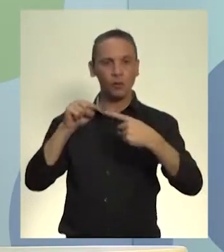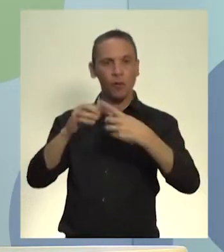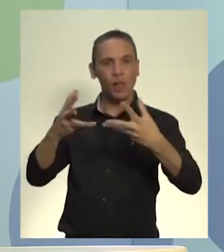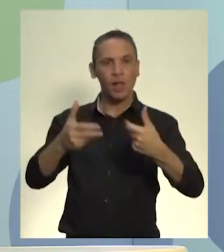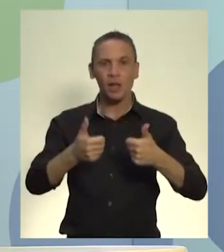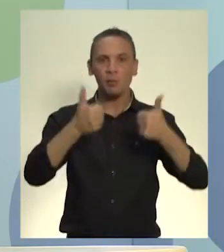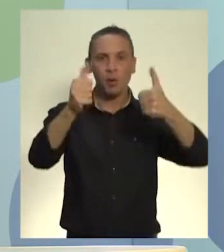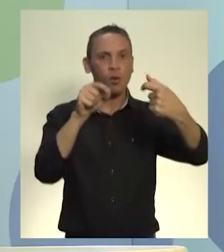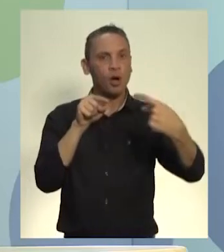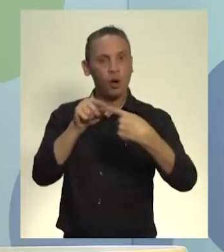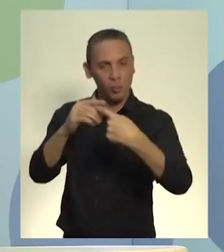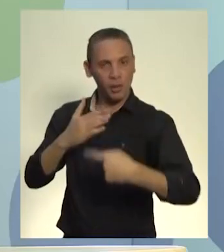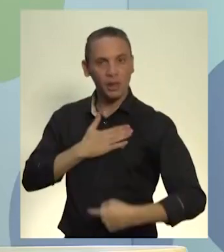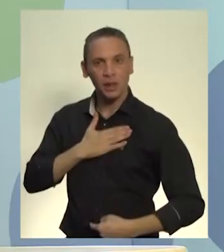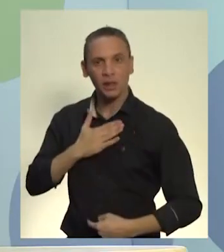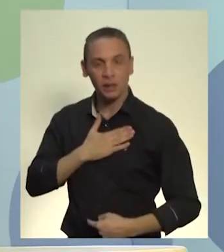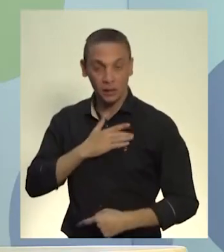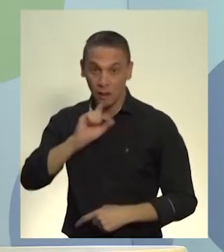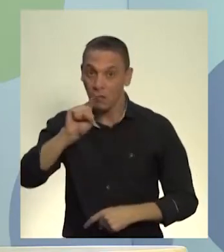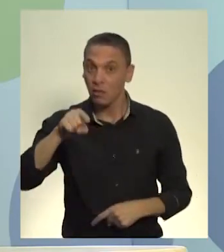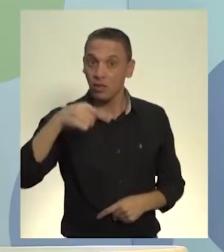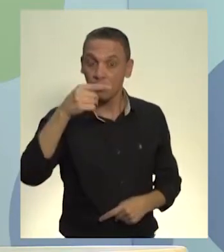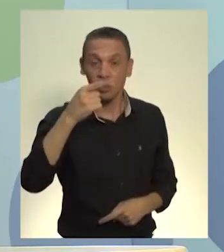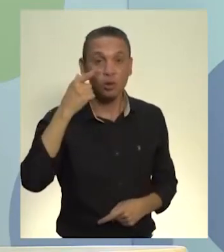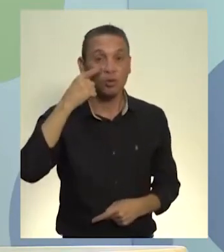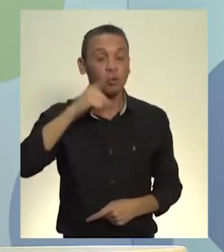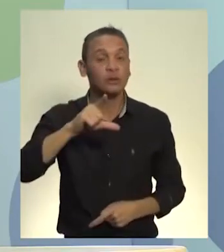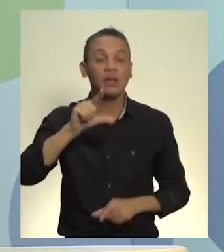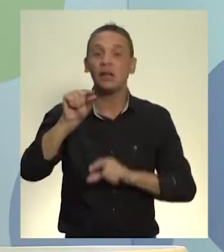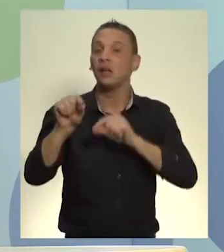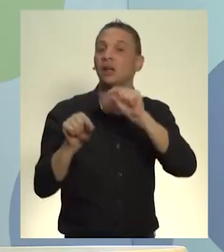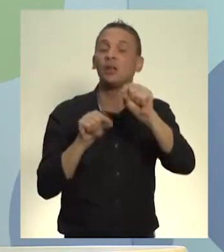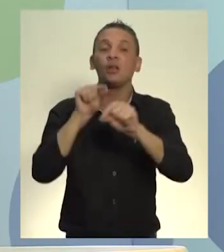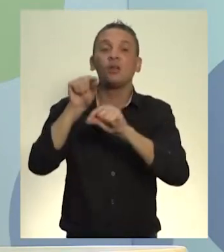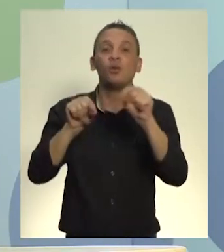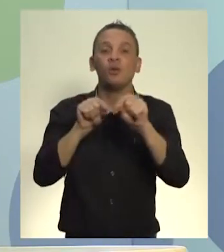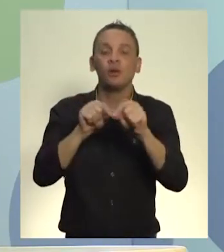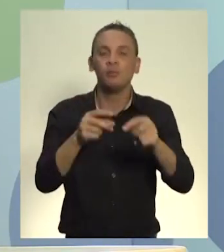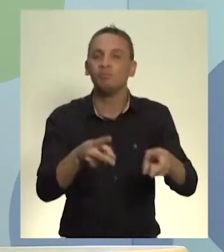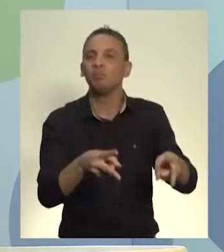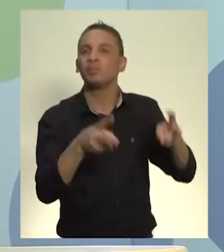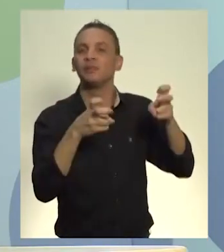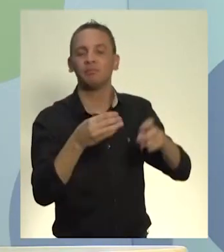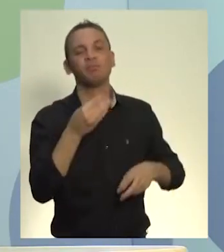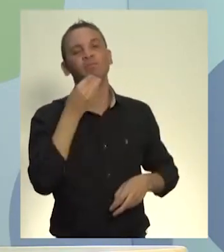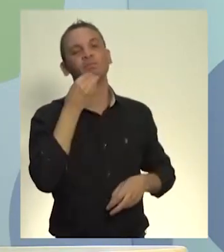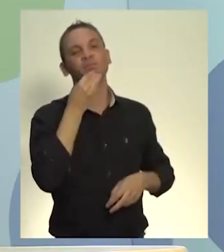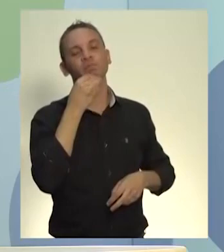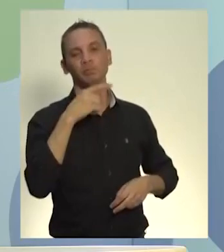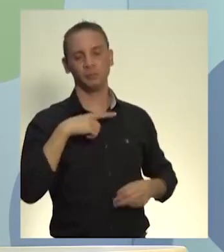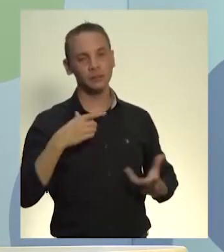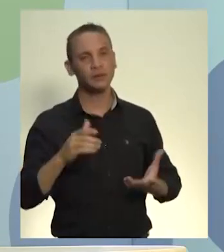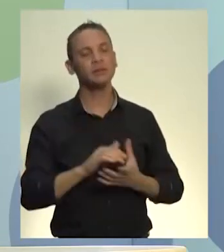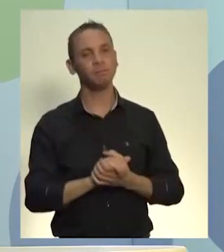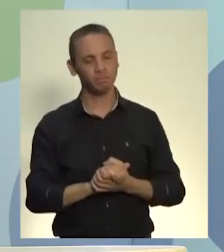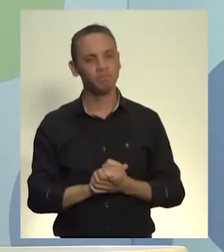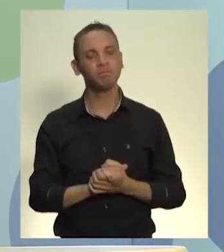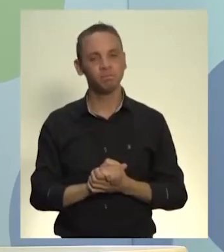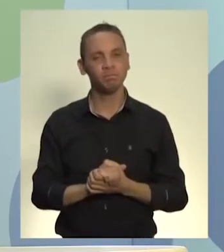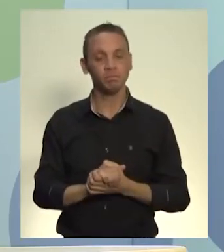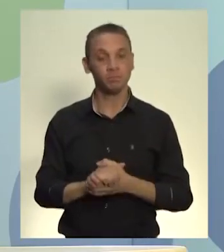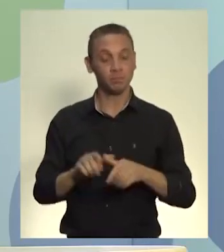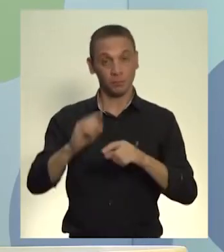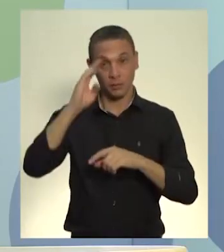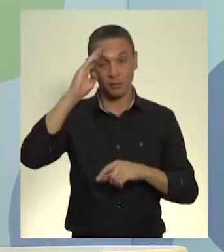gente transformar esses pontos fortes e conseguir perceber oportunidades, tá? Perceber